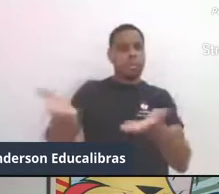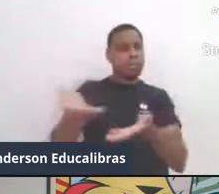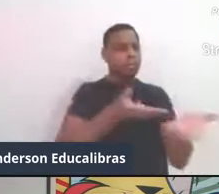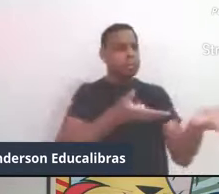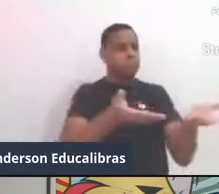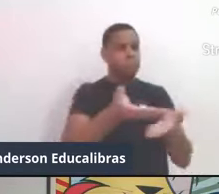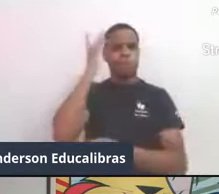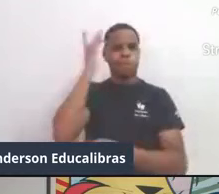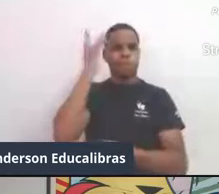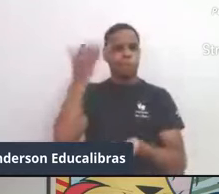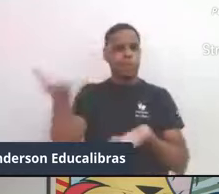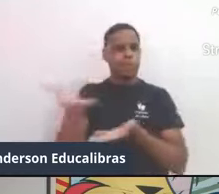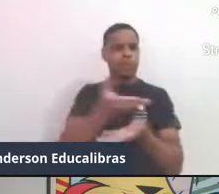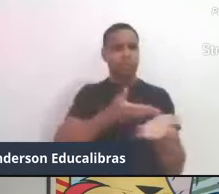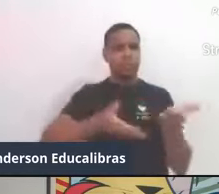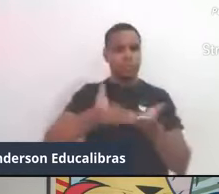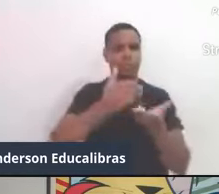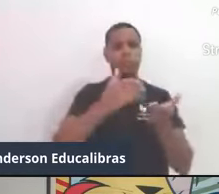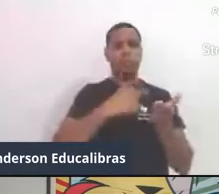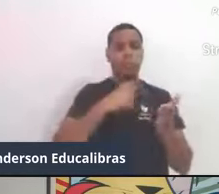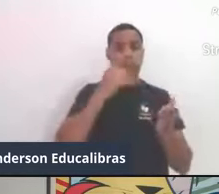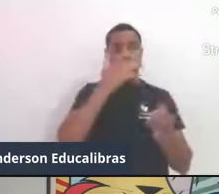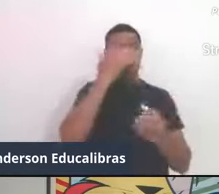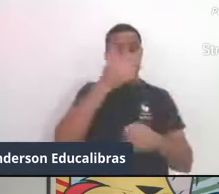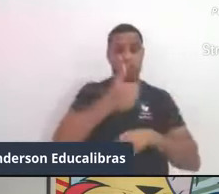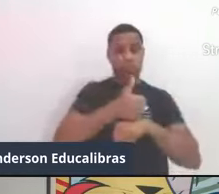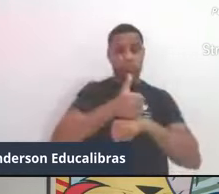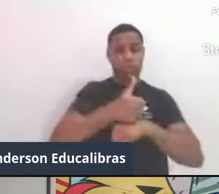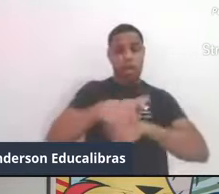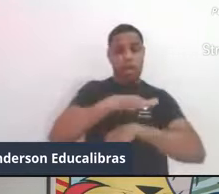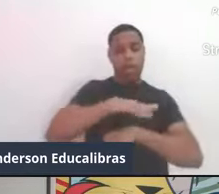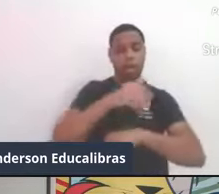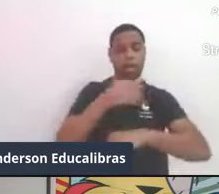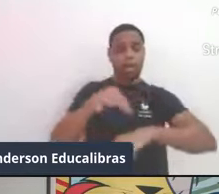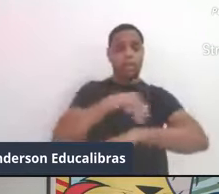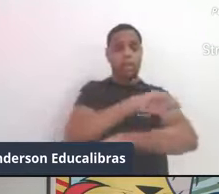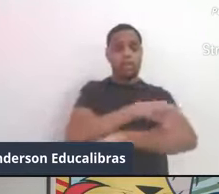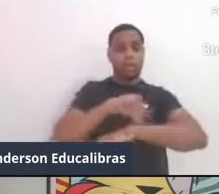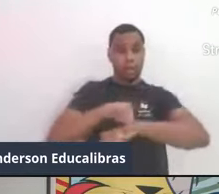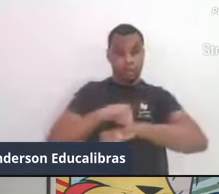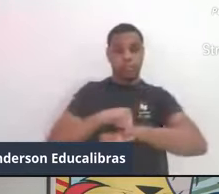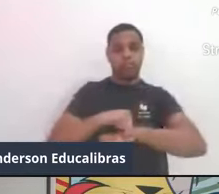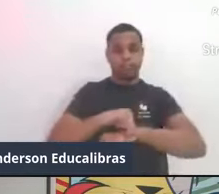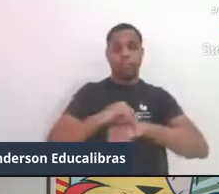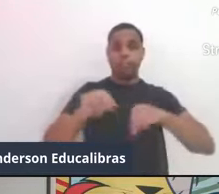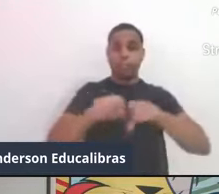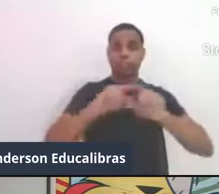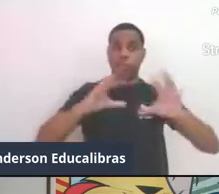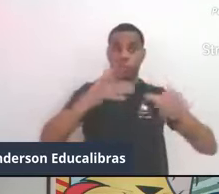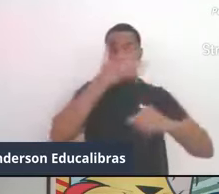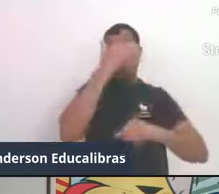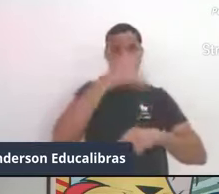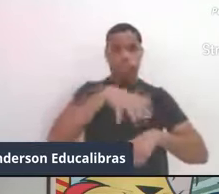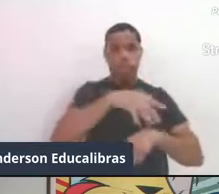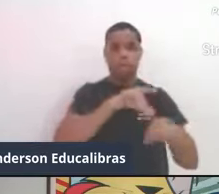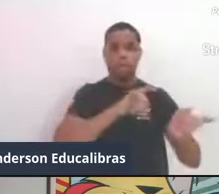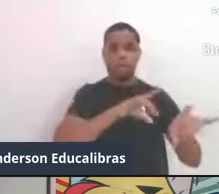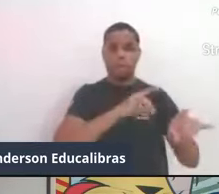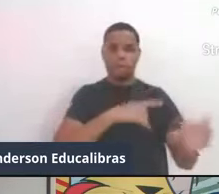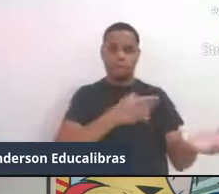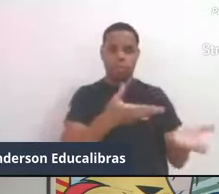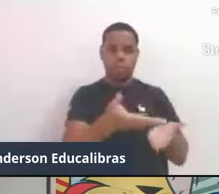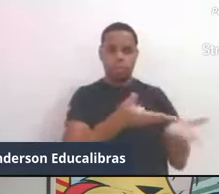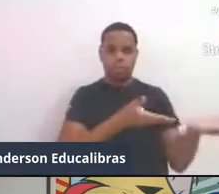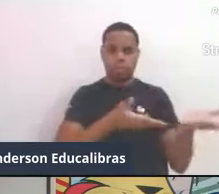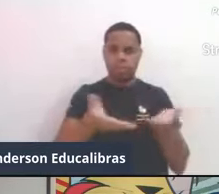com o mundo da arquitetura, com os arquitetos, e o nosso pessoal todo, técnico também, tem um diálogo muito aberto,